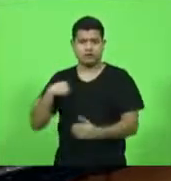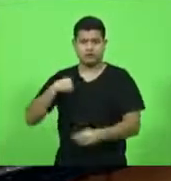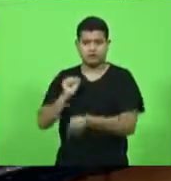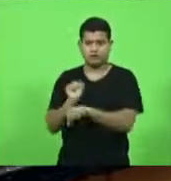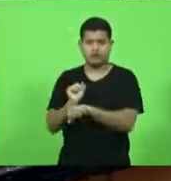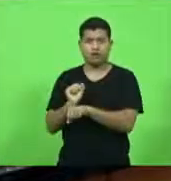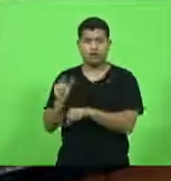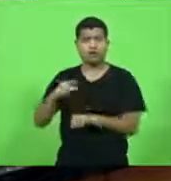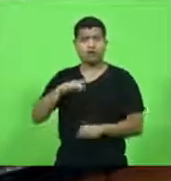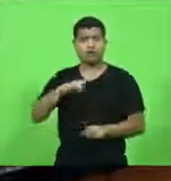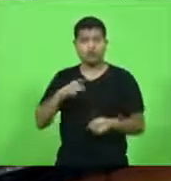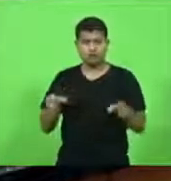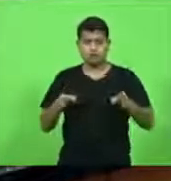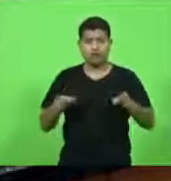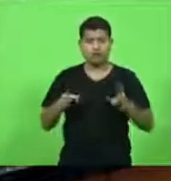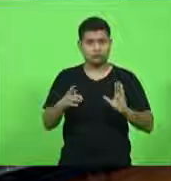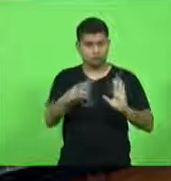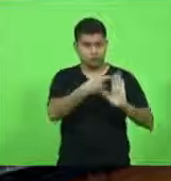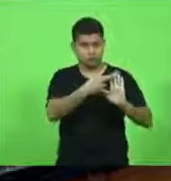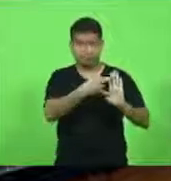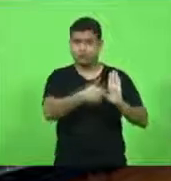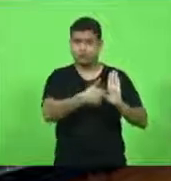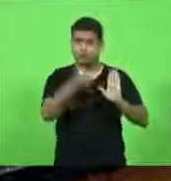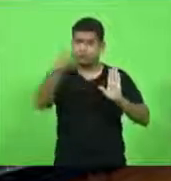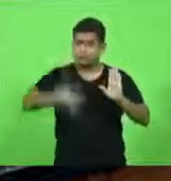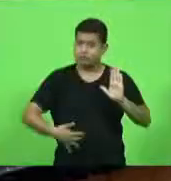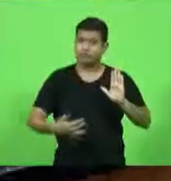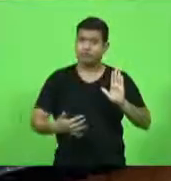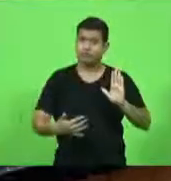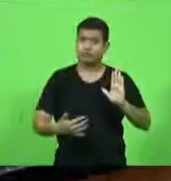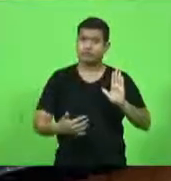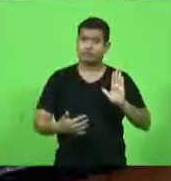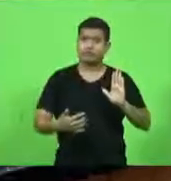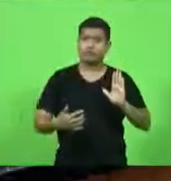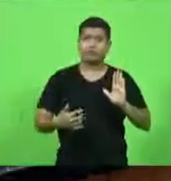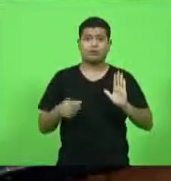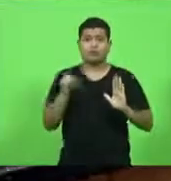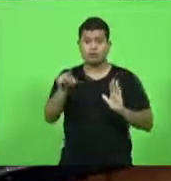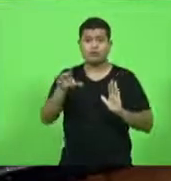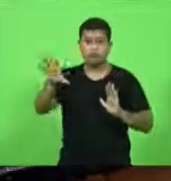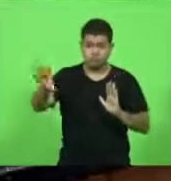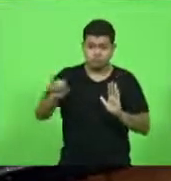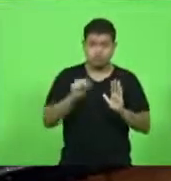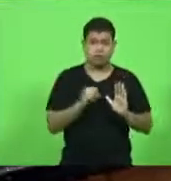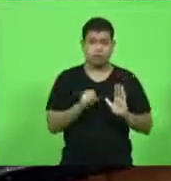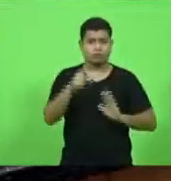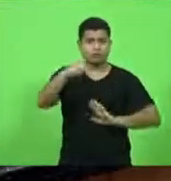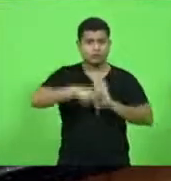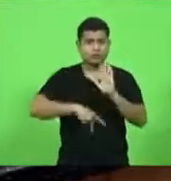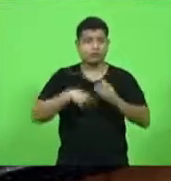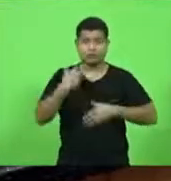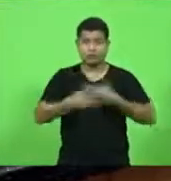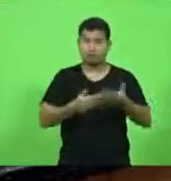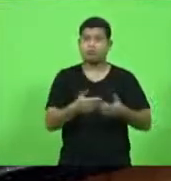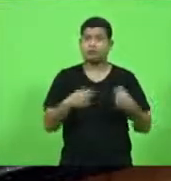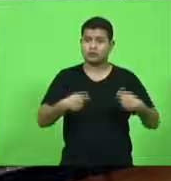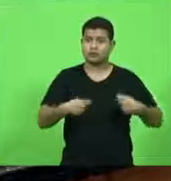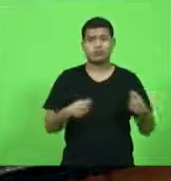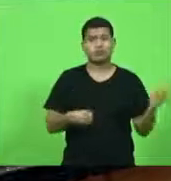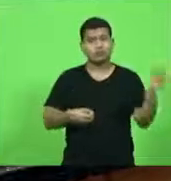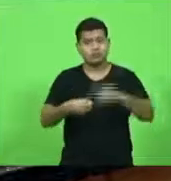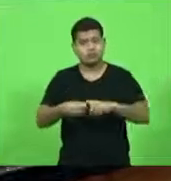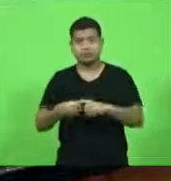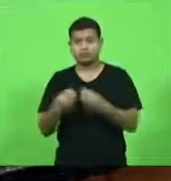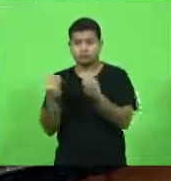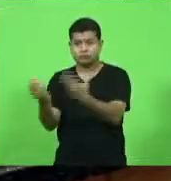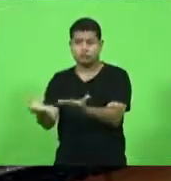E tem prazo, o regimento está aqui. Você tem prazo, você pegou um deputado, um determinado projeto, você tem que entregar ele dentro de um prazo. E eu gostaria